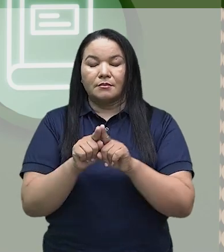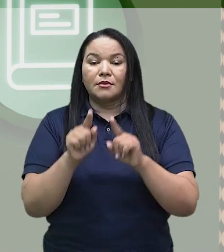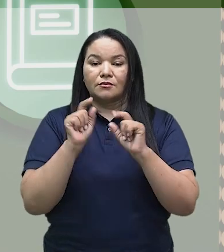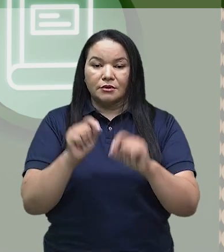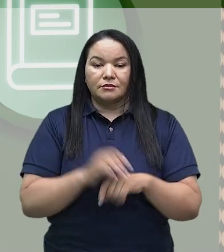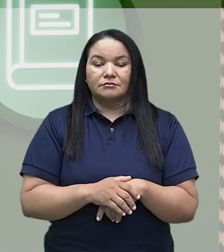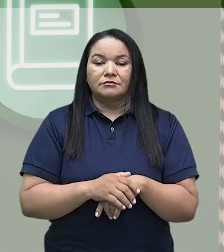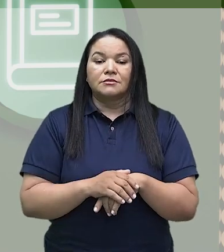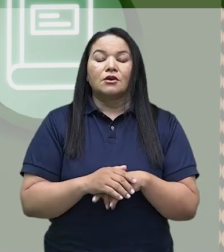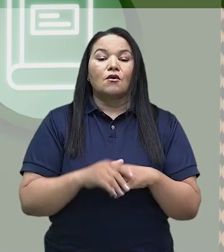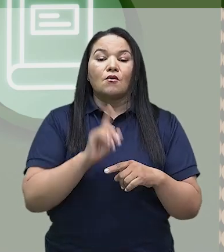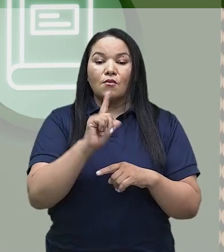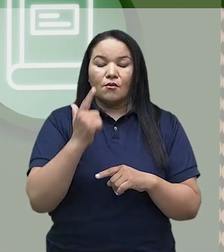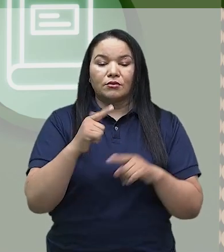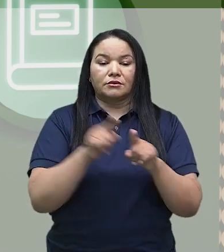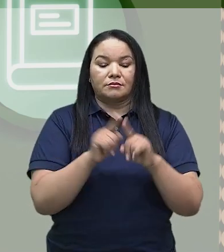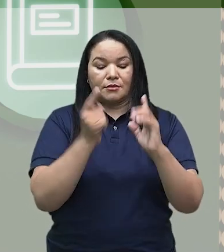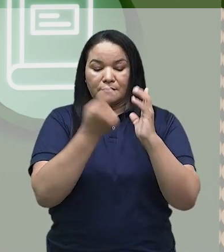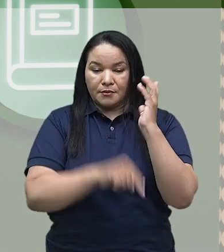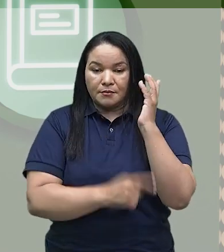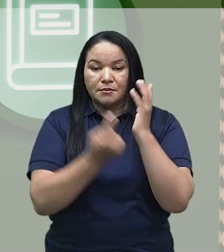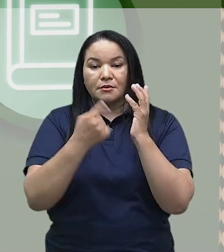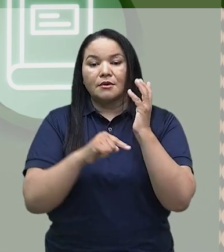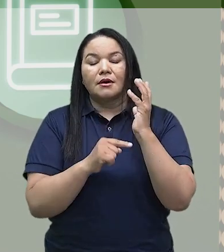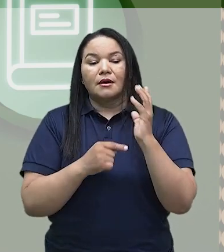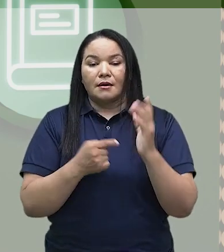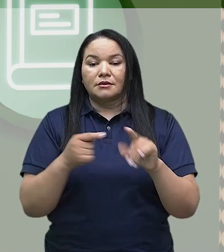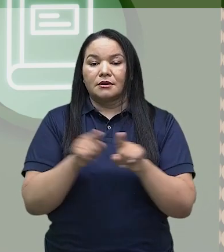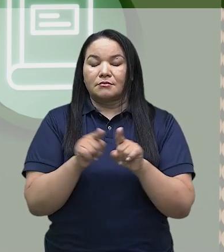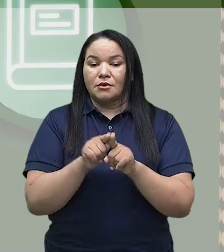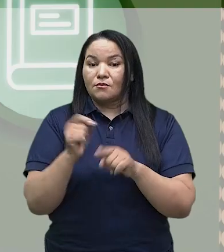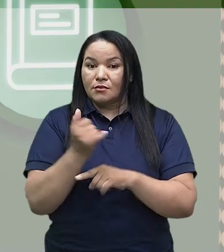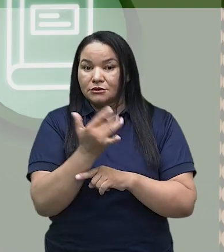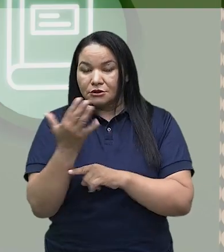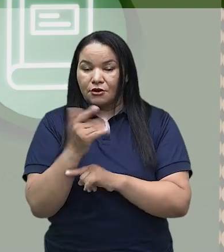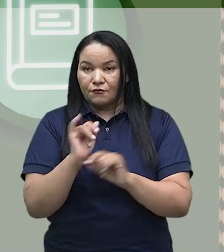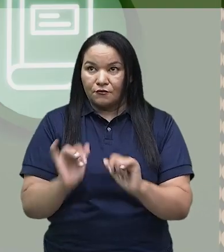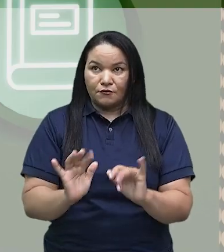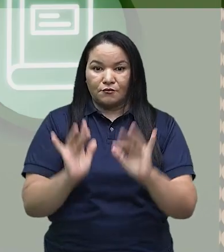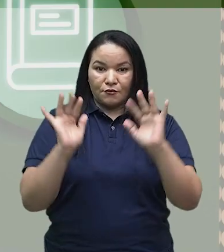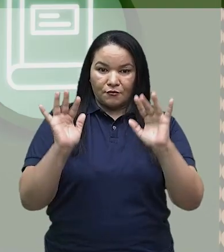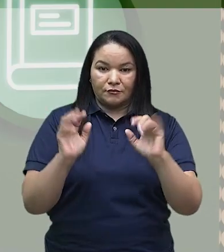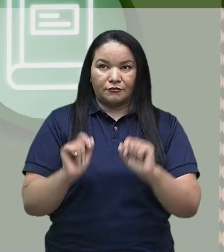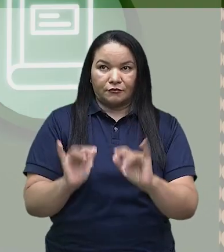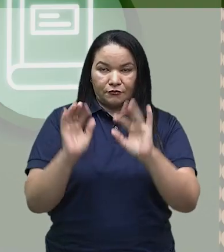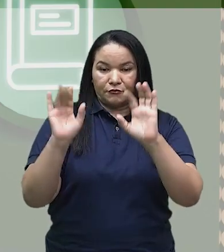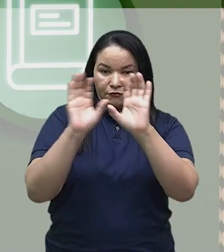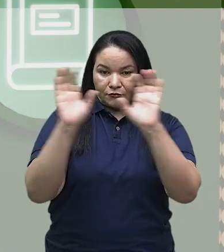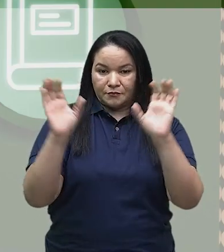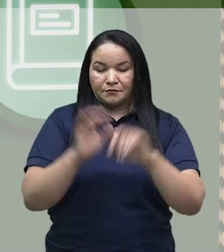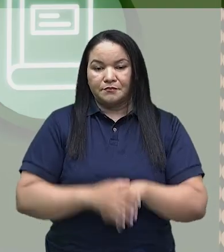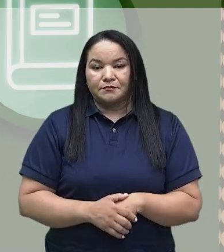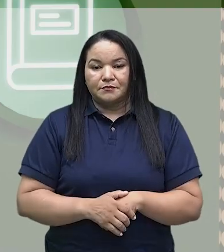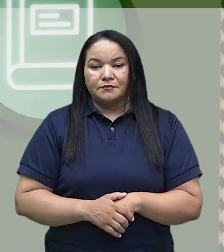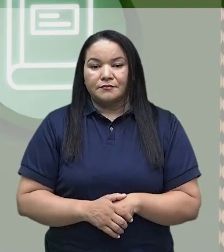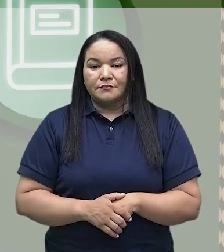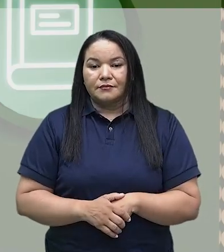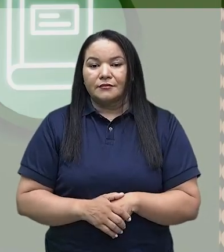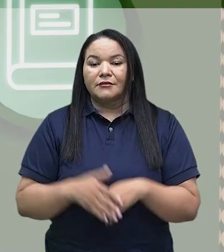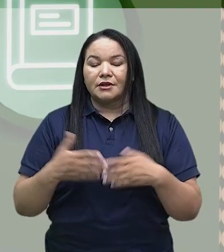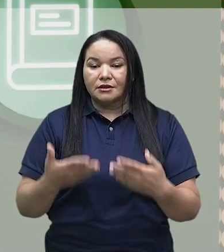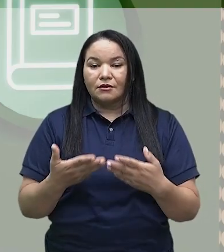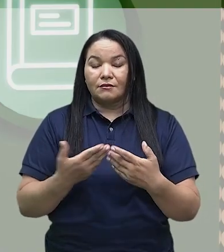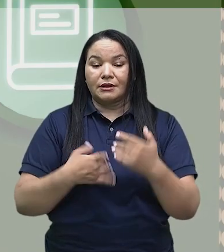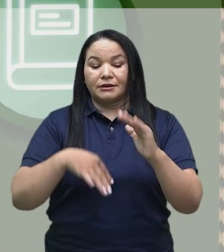da transpiração das plantas. Essa grande quantidade de vapor vai para a atmosfera. Na atmosfera, a temperatura é